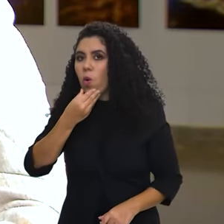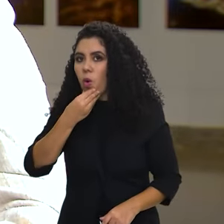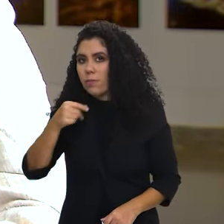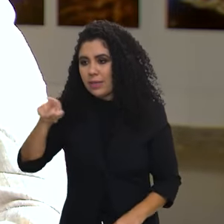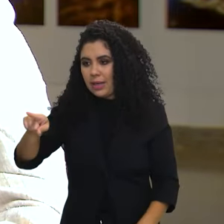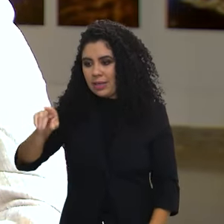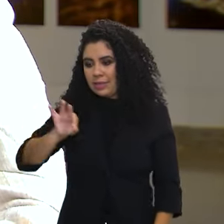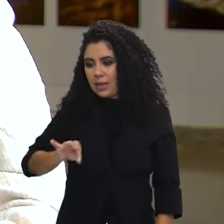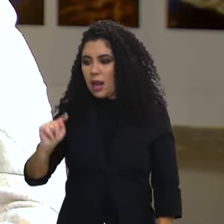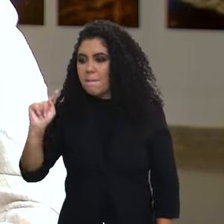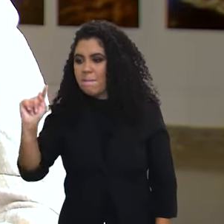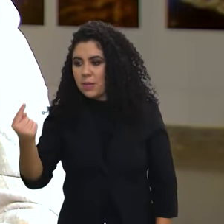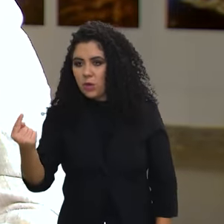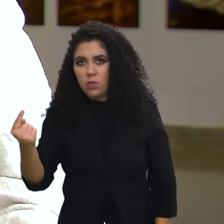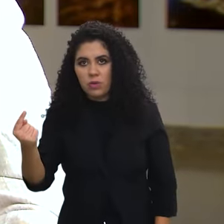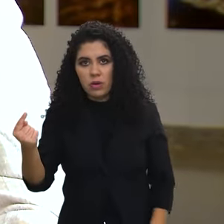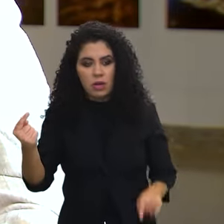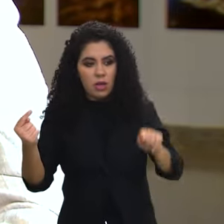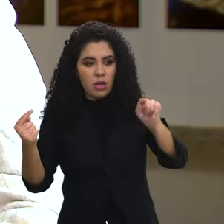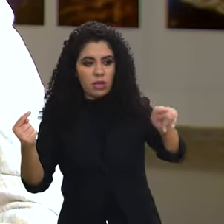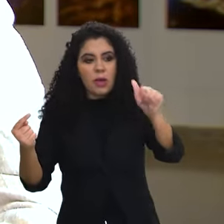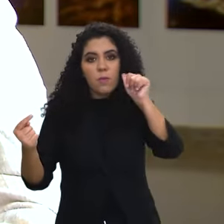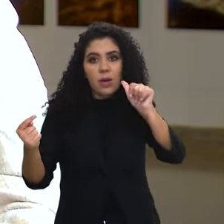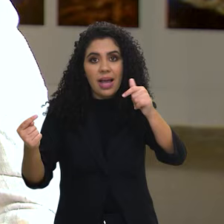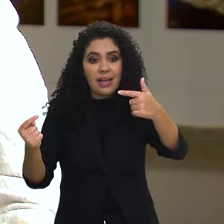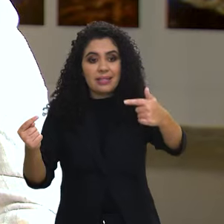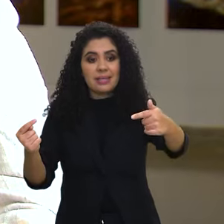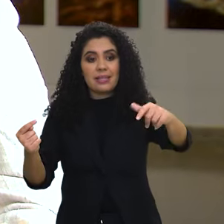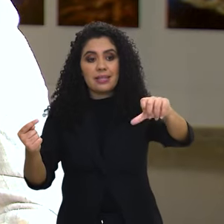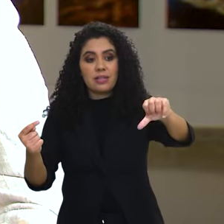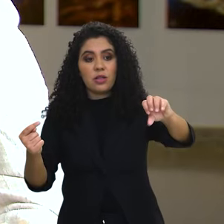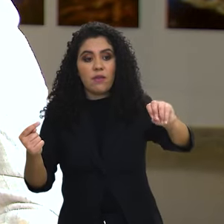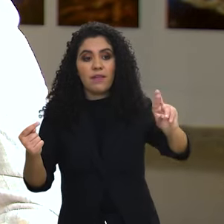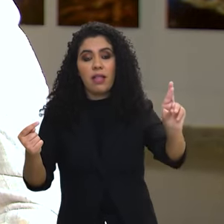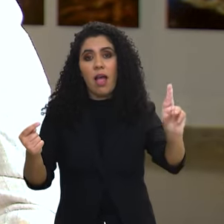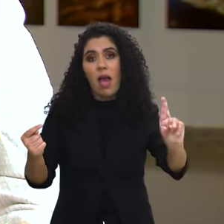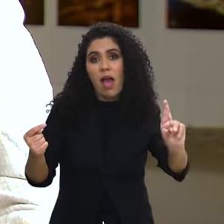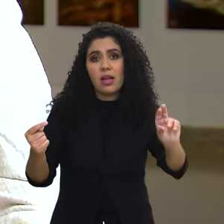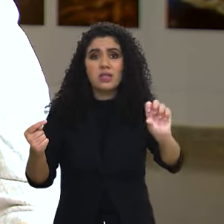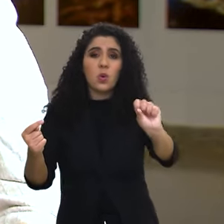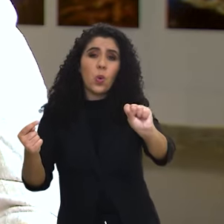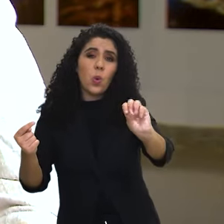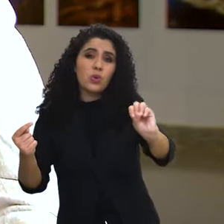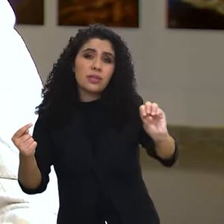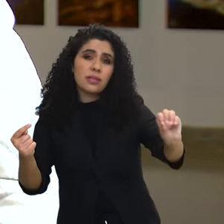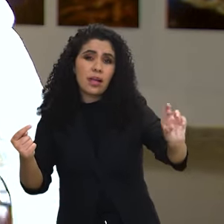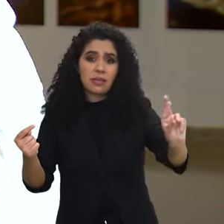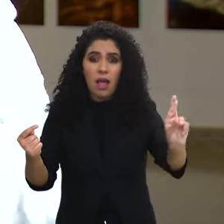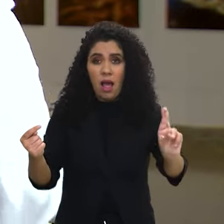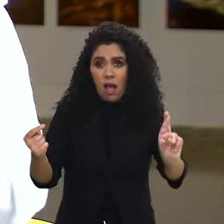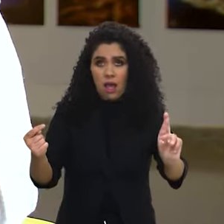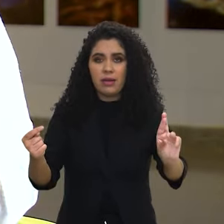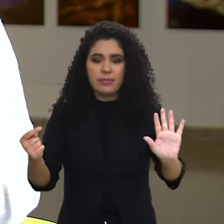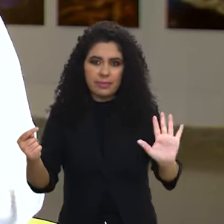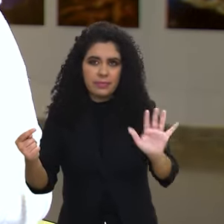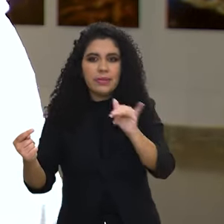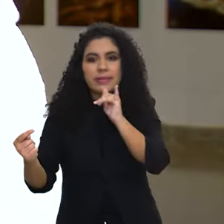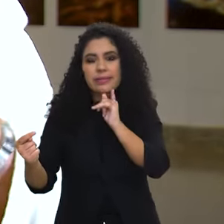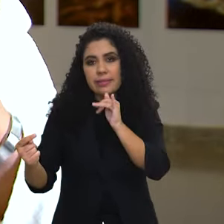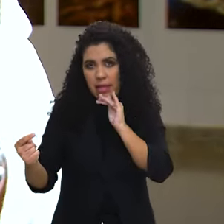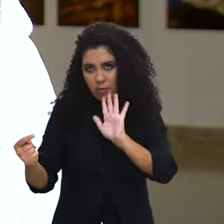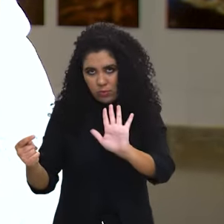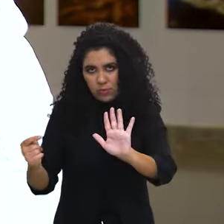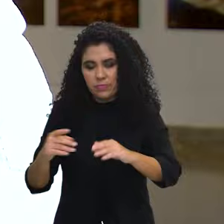recebe as mulheres recebem R 790 R 800 se a gente arredondar para